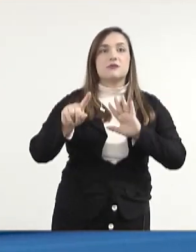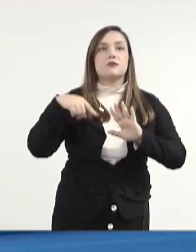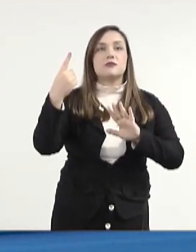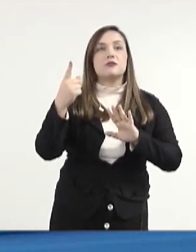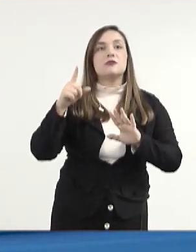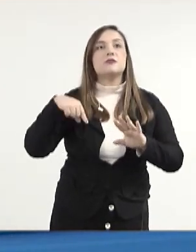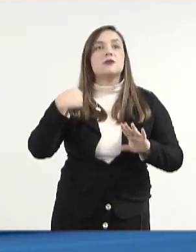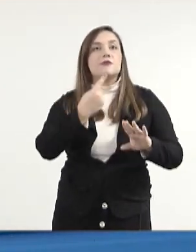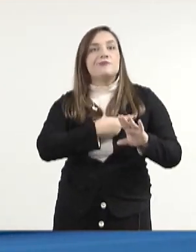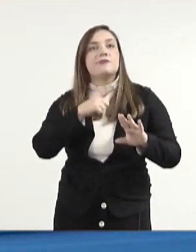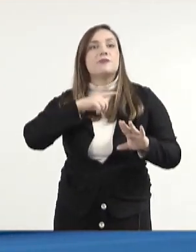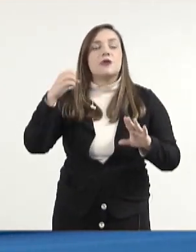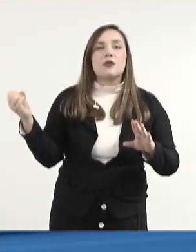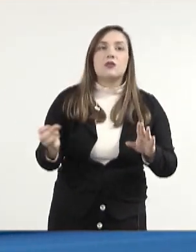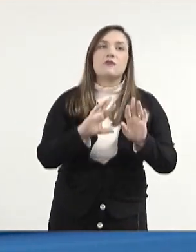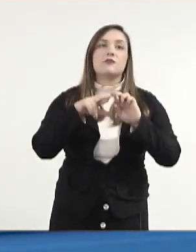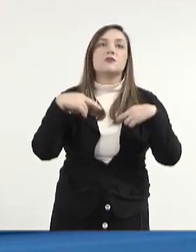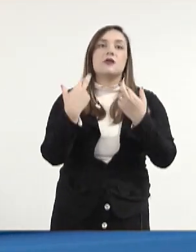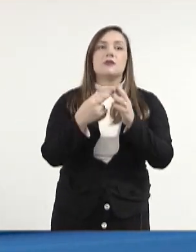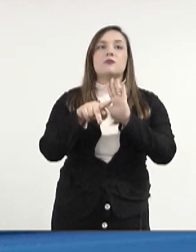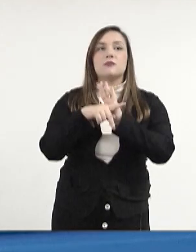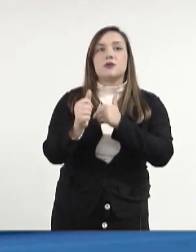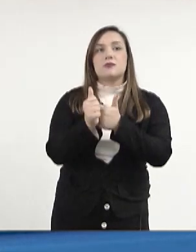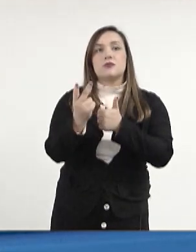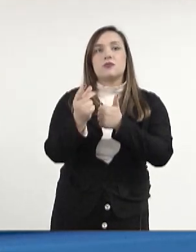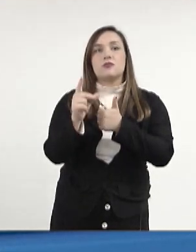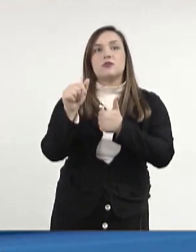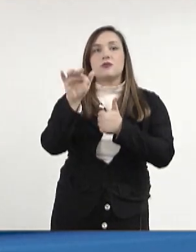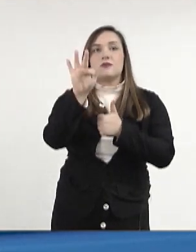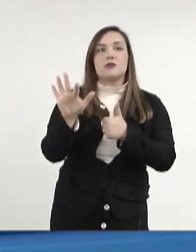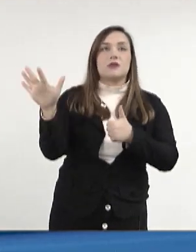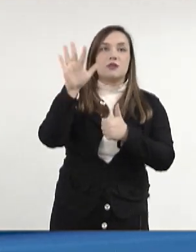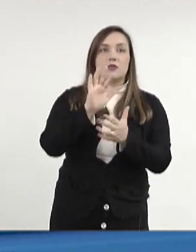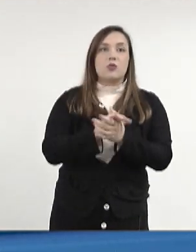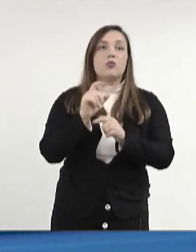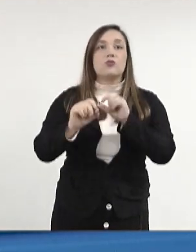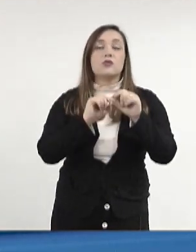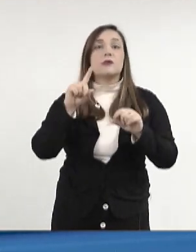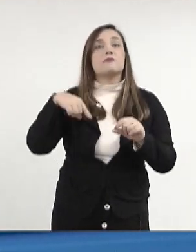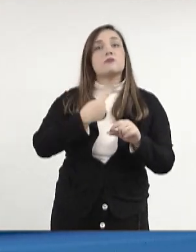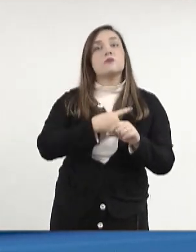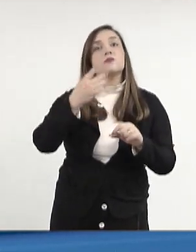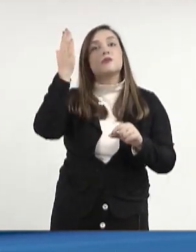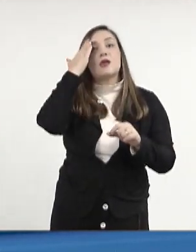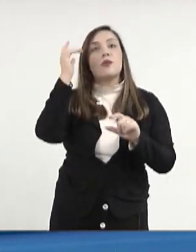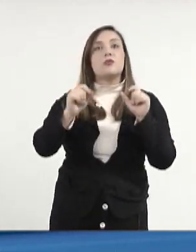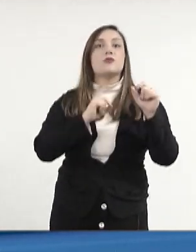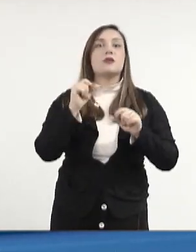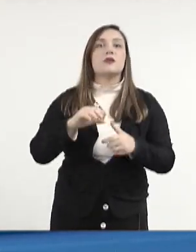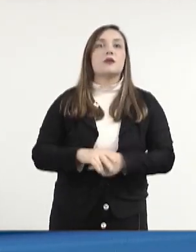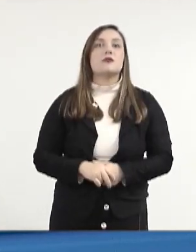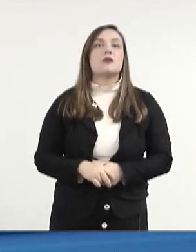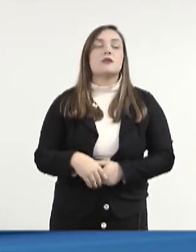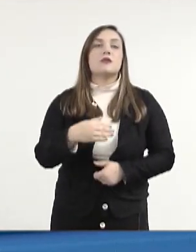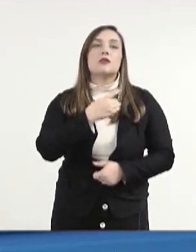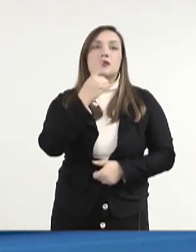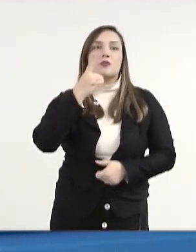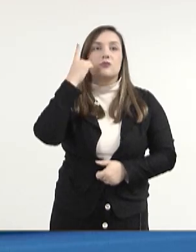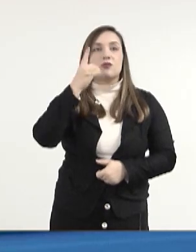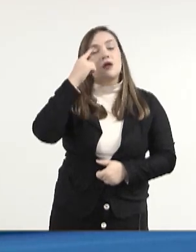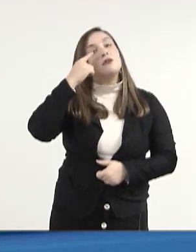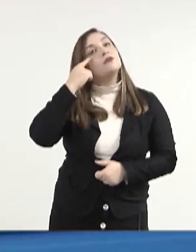em nova sessão do Tribunal de Contas da União. O que a gente chega à conclusão, deputado